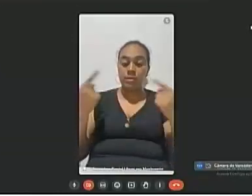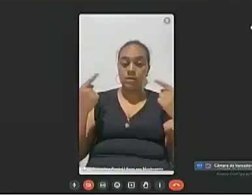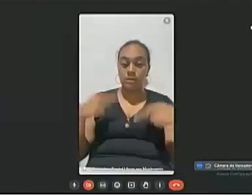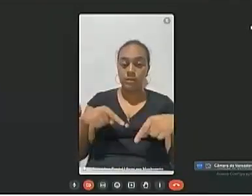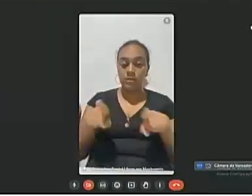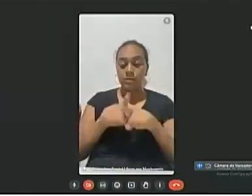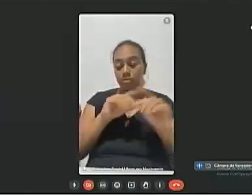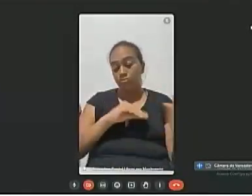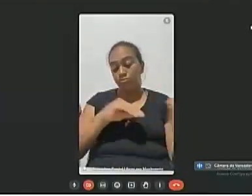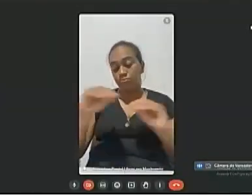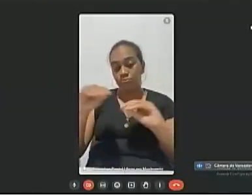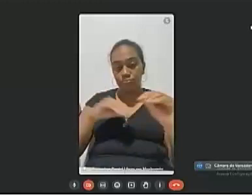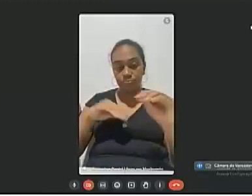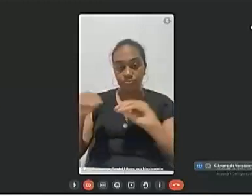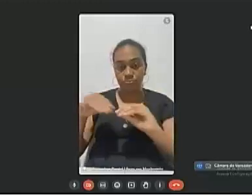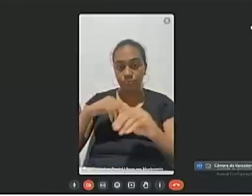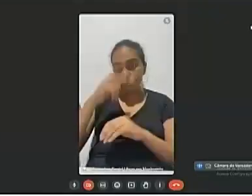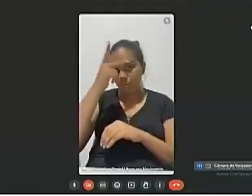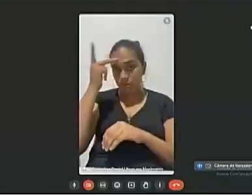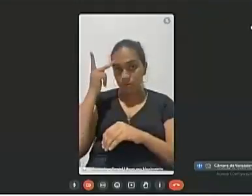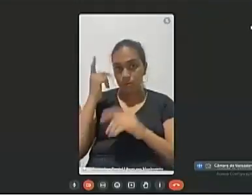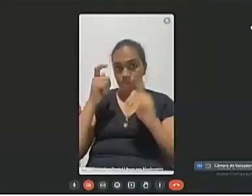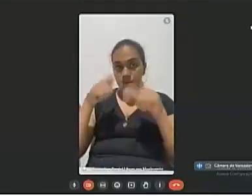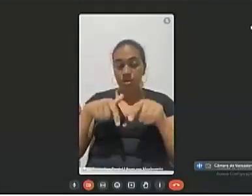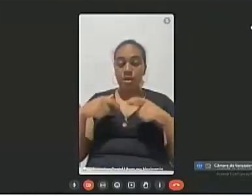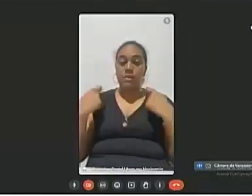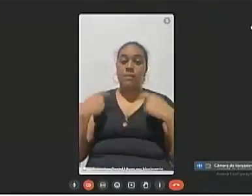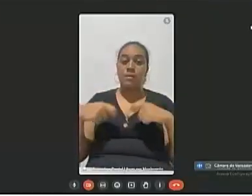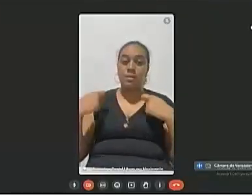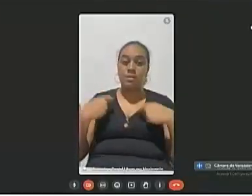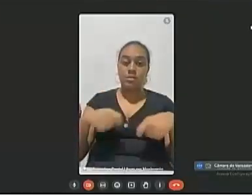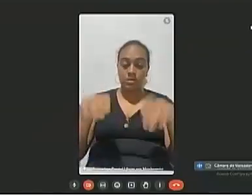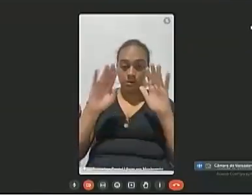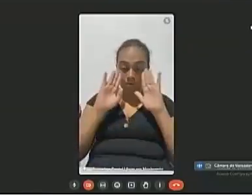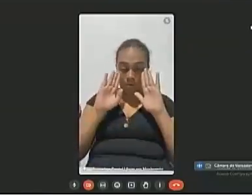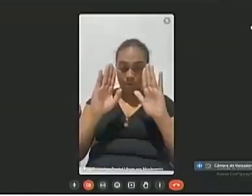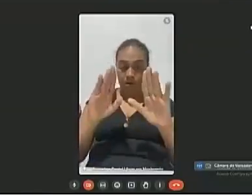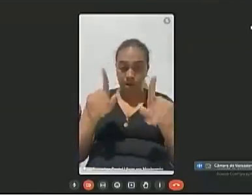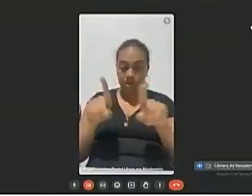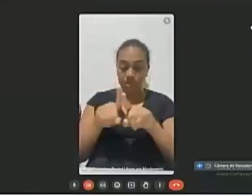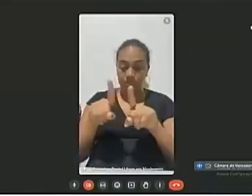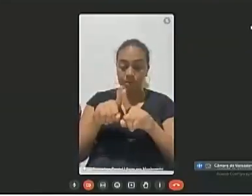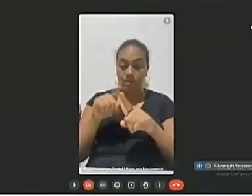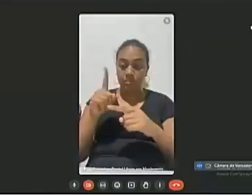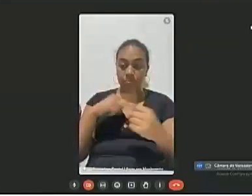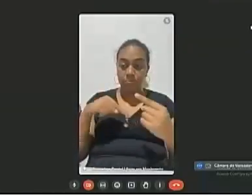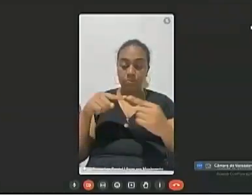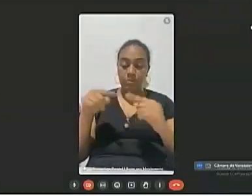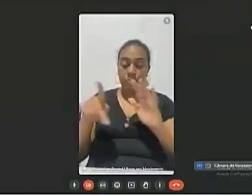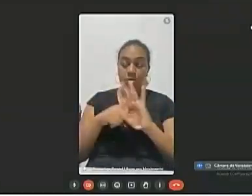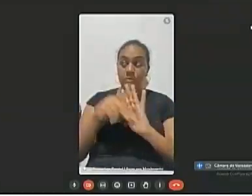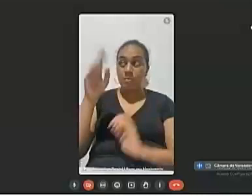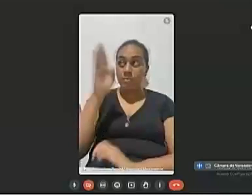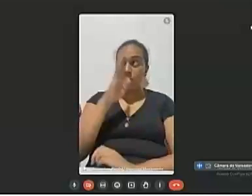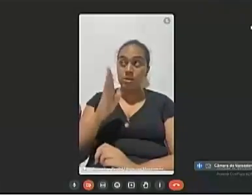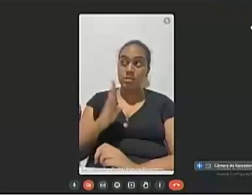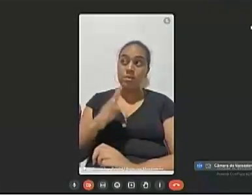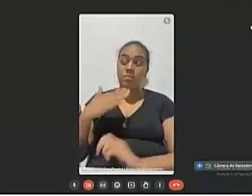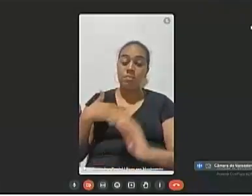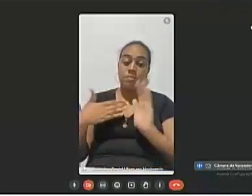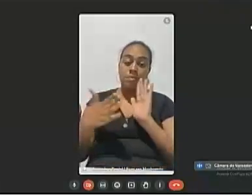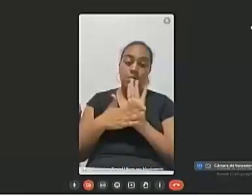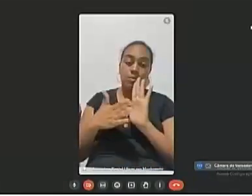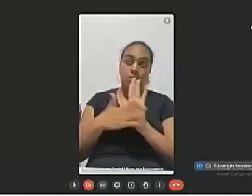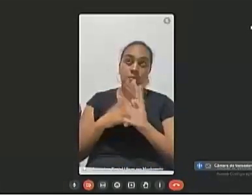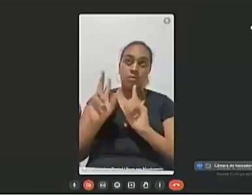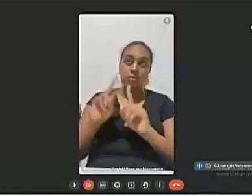lugar. Se não for fazer dique, tem que focar, mirar os canhões para a curva da Fazenda Brasil e propor uma